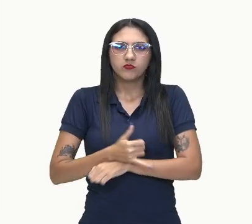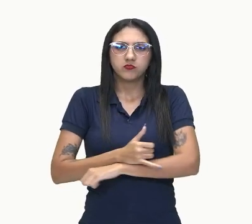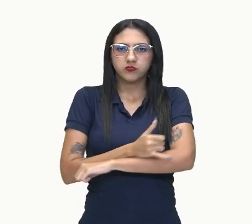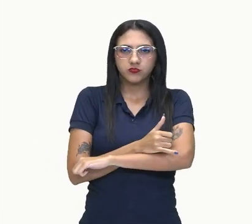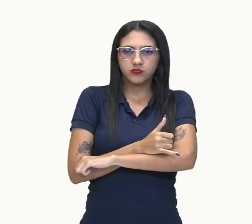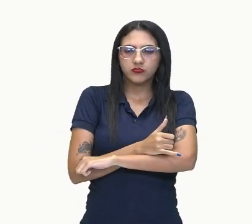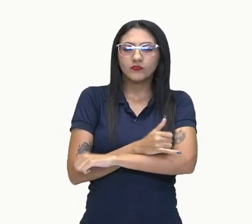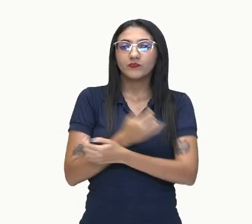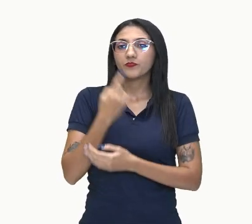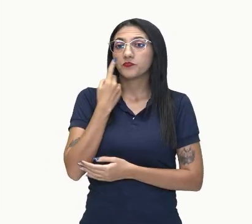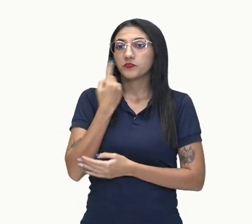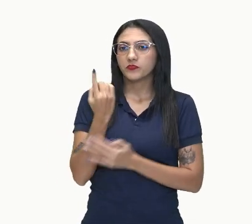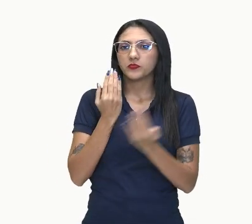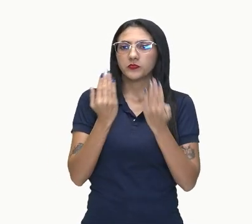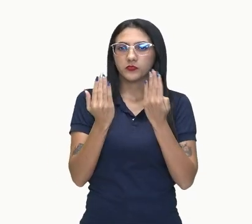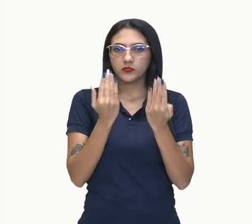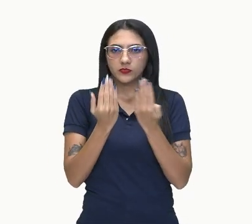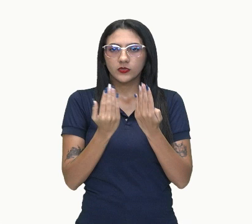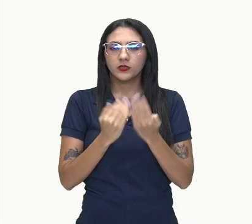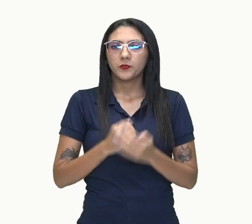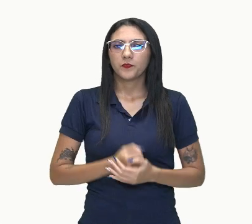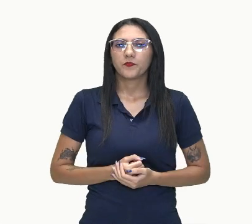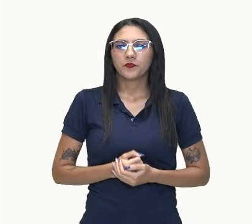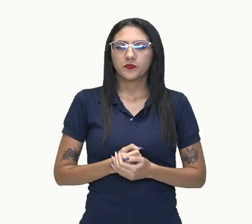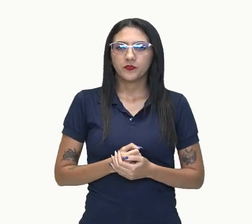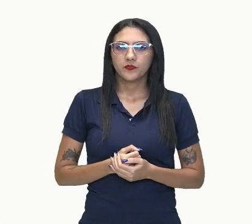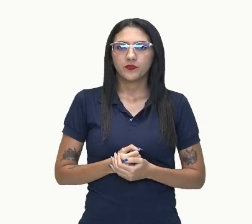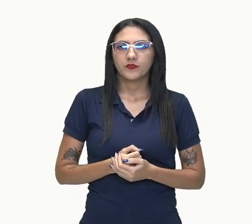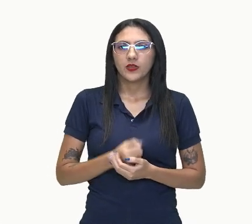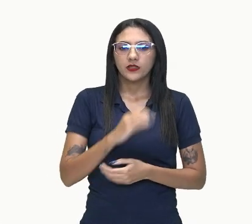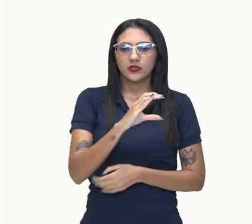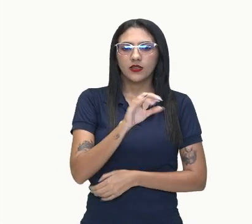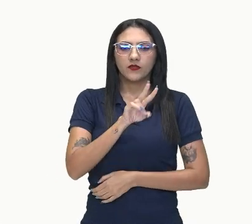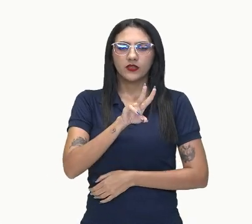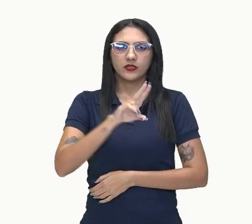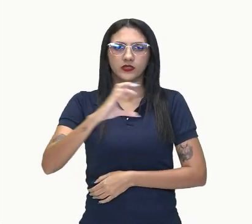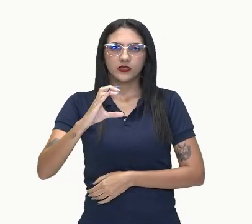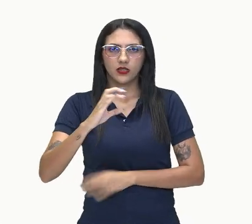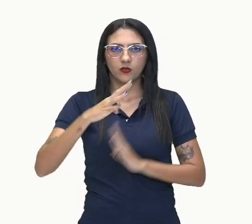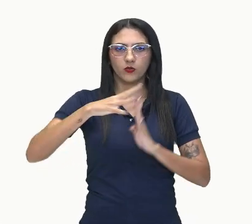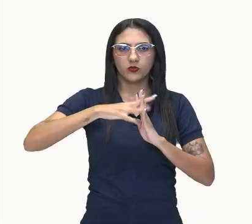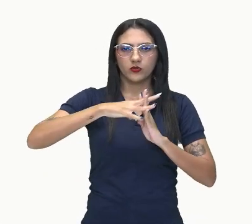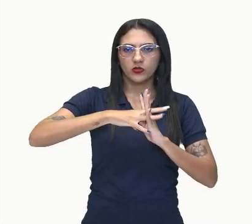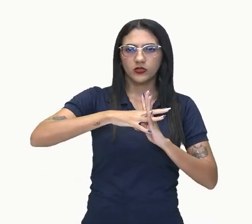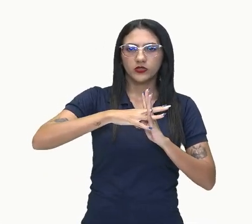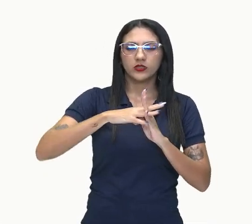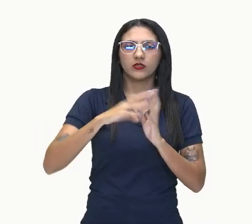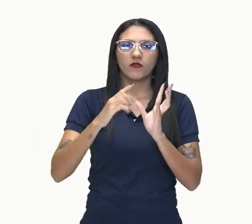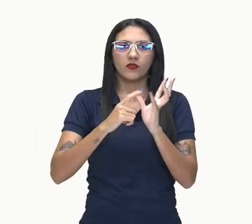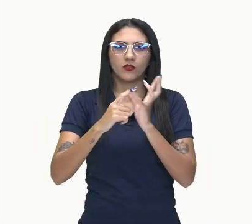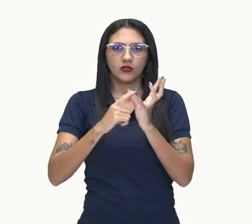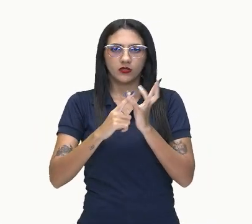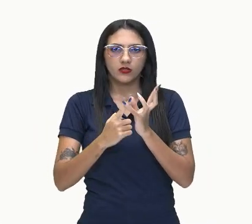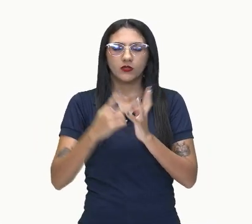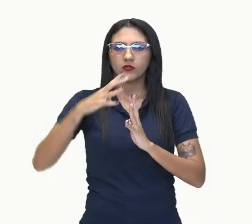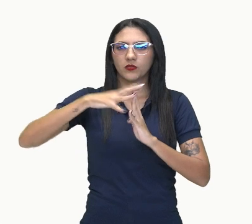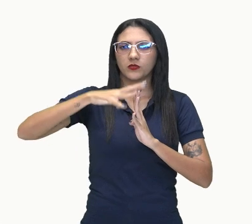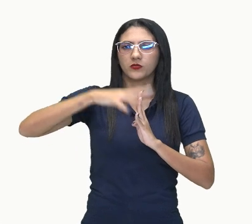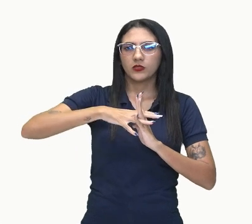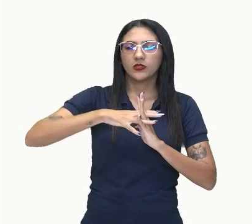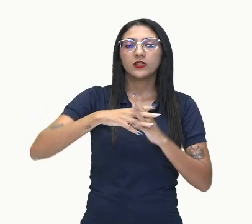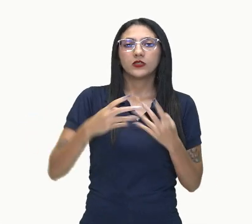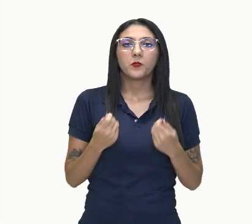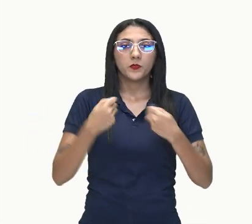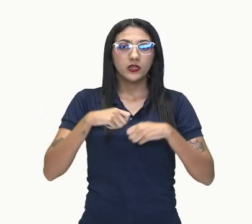Fat termina em consoante, vogal, consoante. Então, se termina em consoante, vogal, consoante, eu